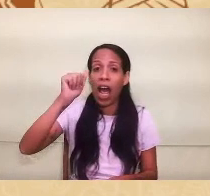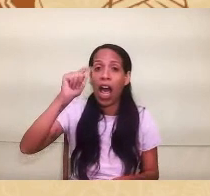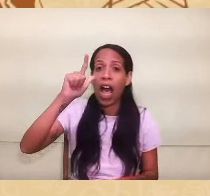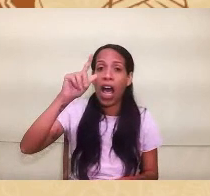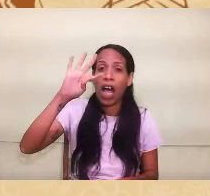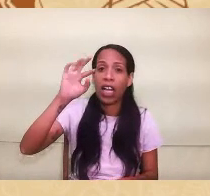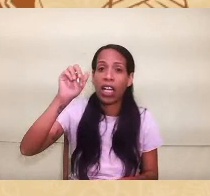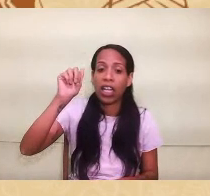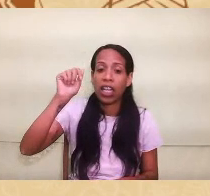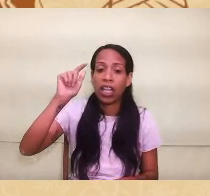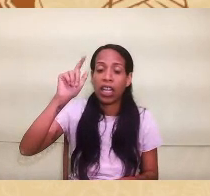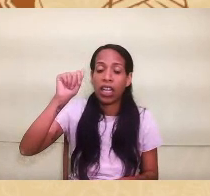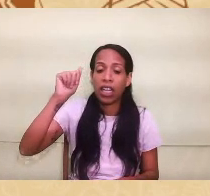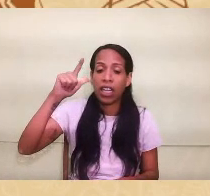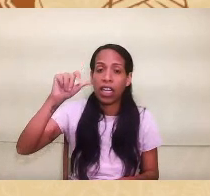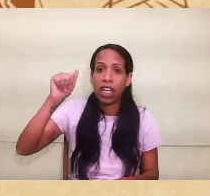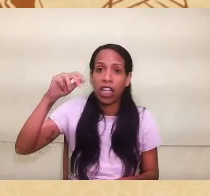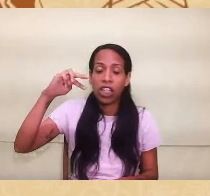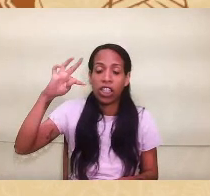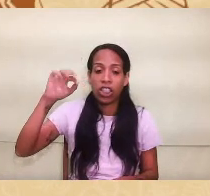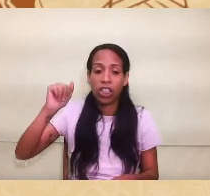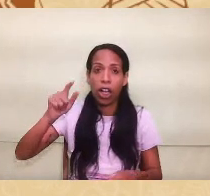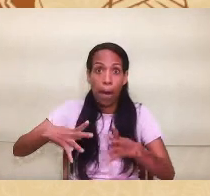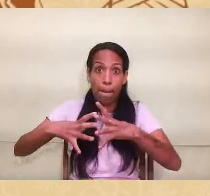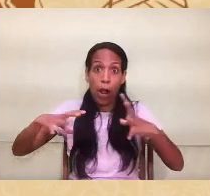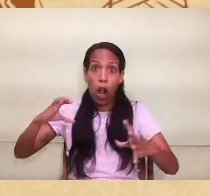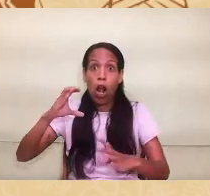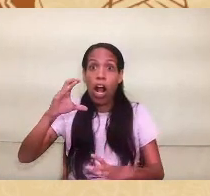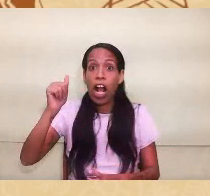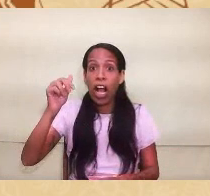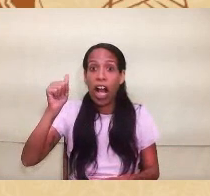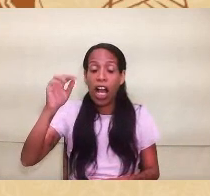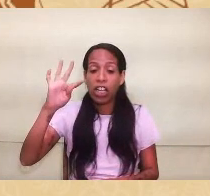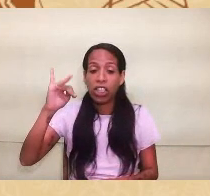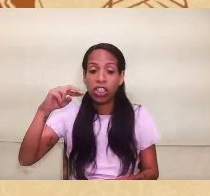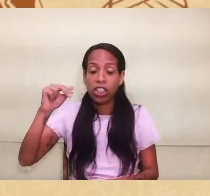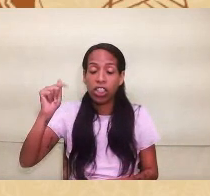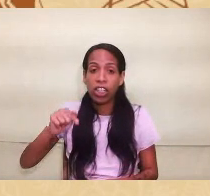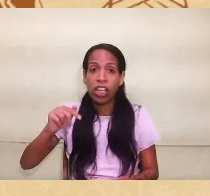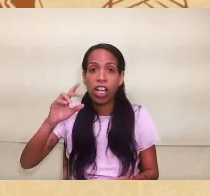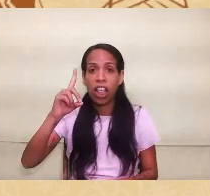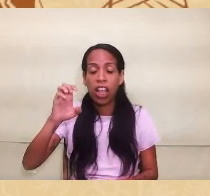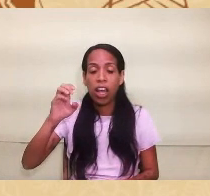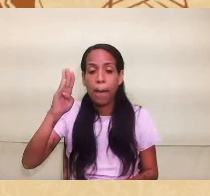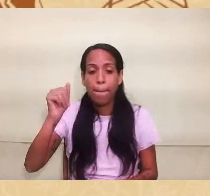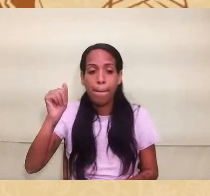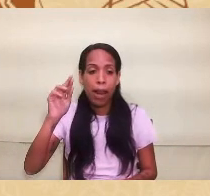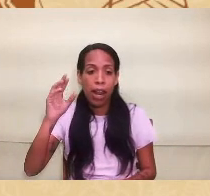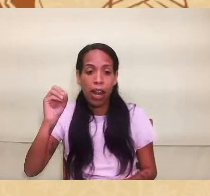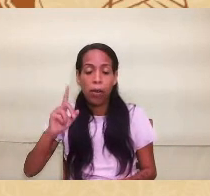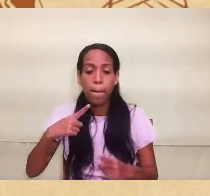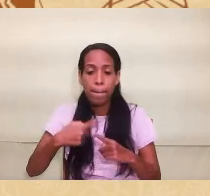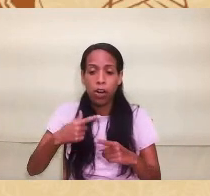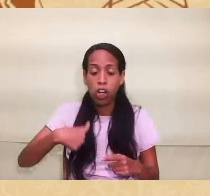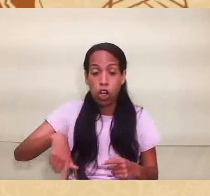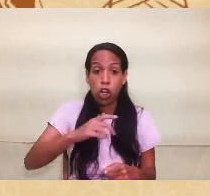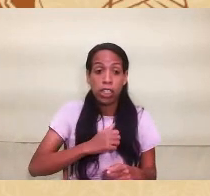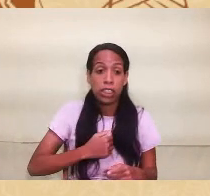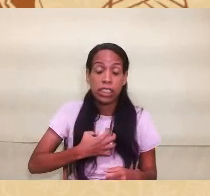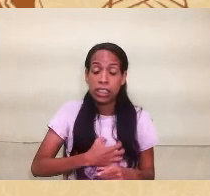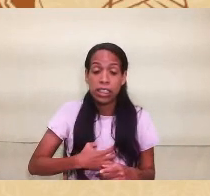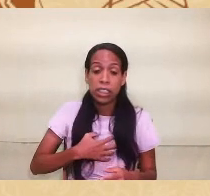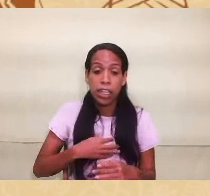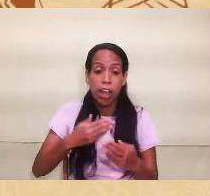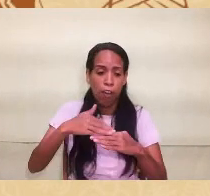Mata Atlântica, é uma oca de barro, feita no barro, porque assim a gente se sente melhor. E em frente ao Oceano